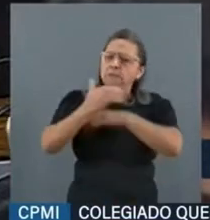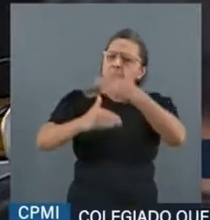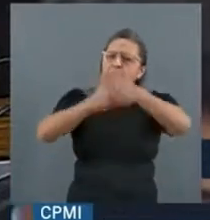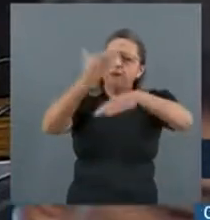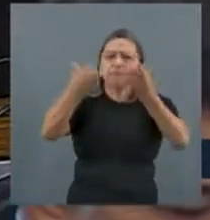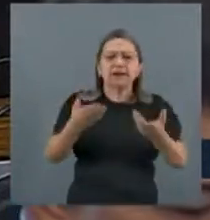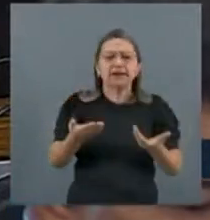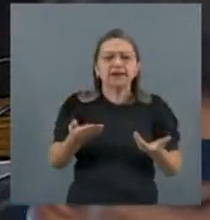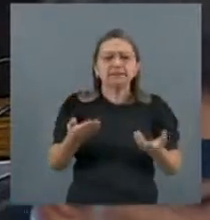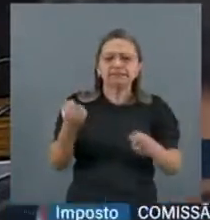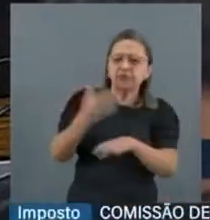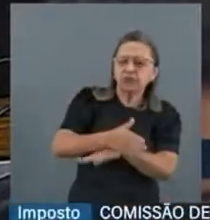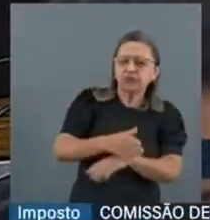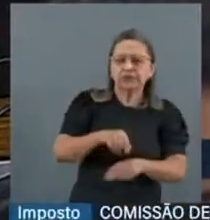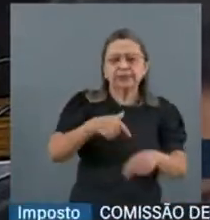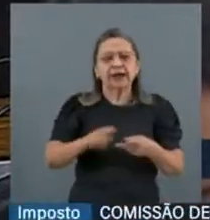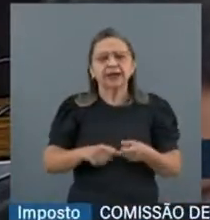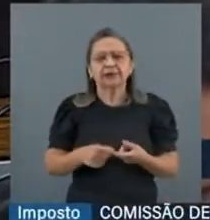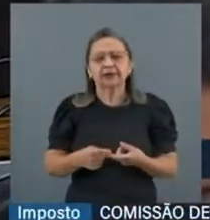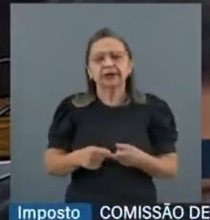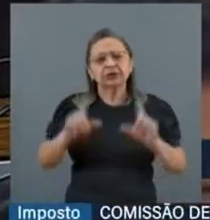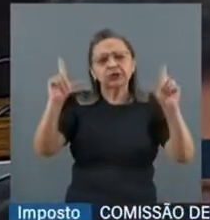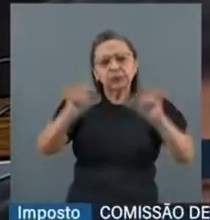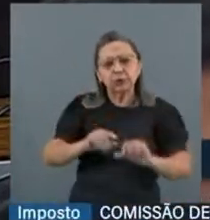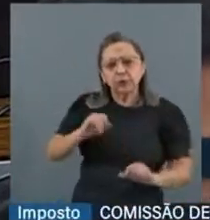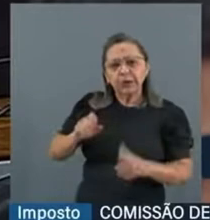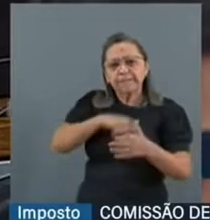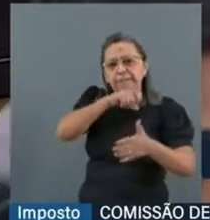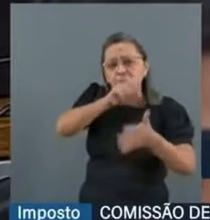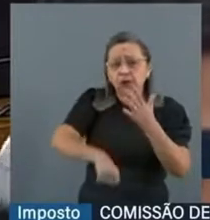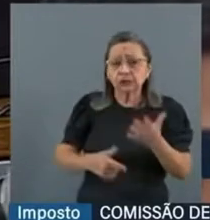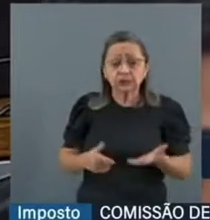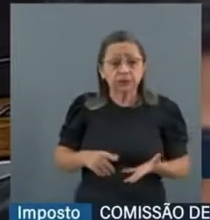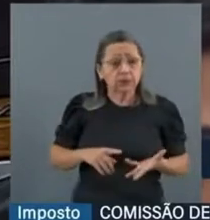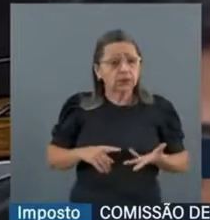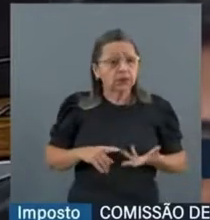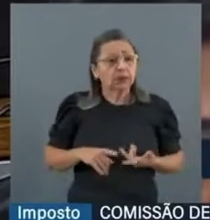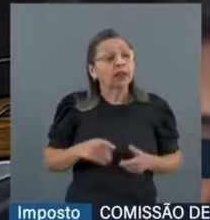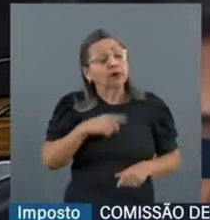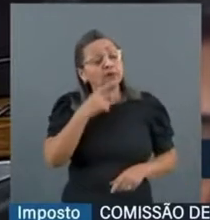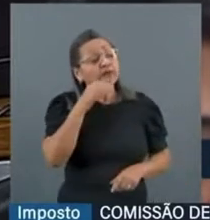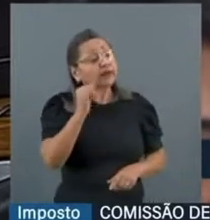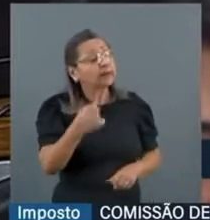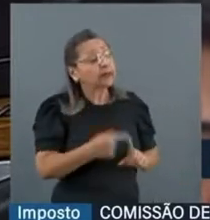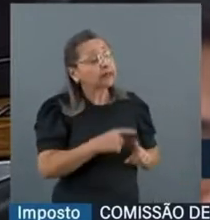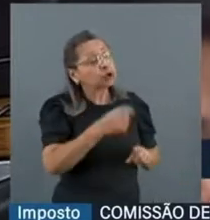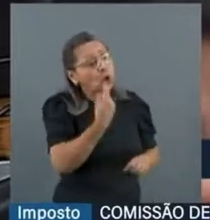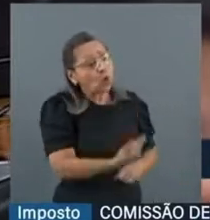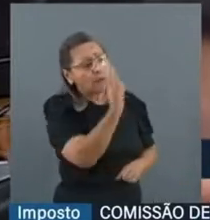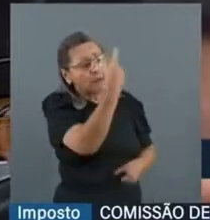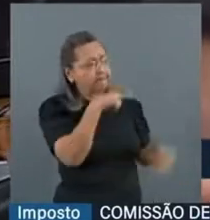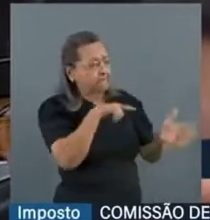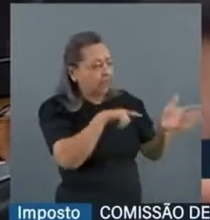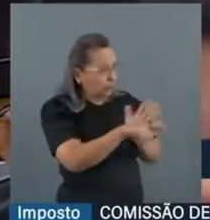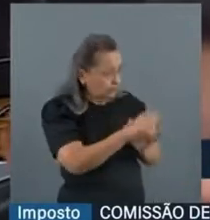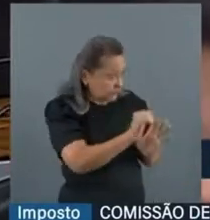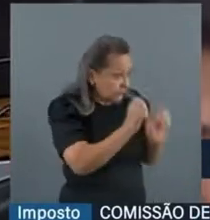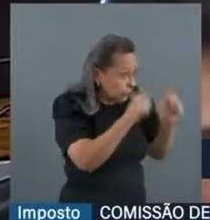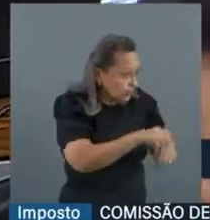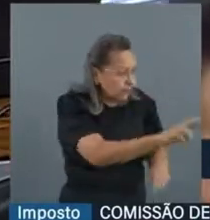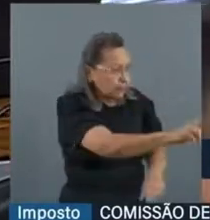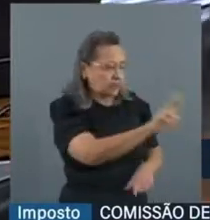pandemia reduziu impostos então eu falei isso tudo para te fazer uma só pergunta se o senhor puder